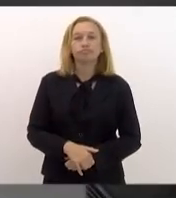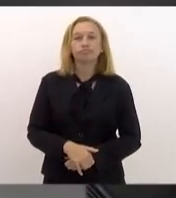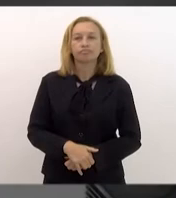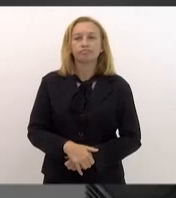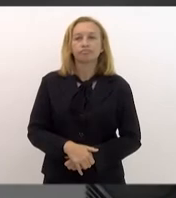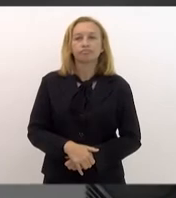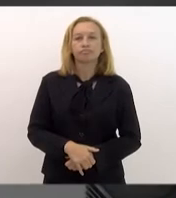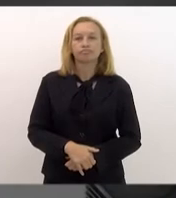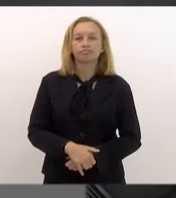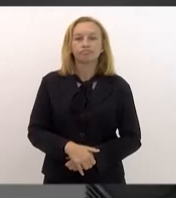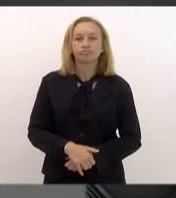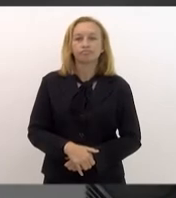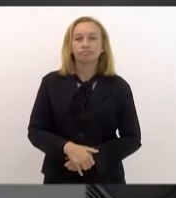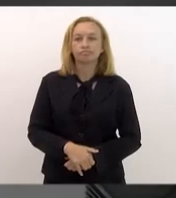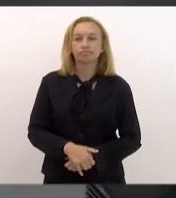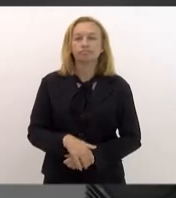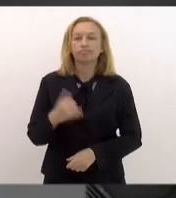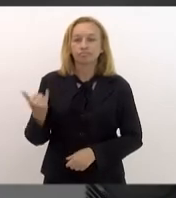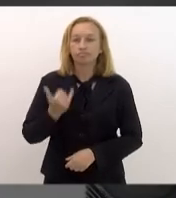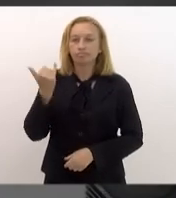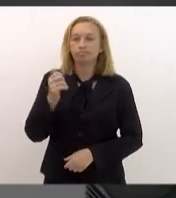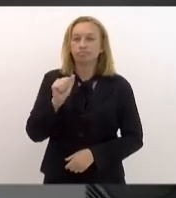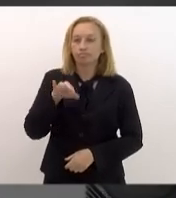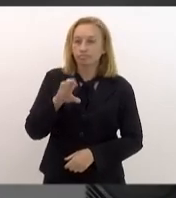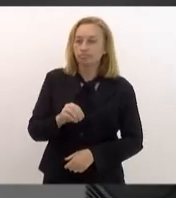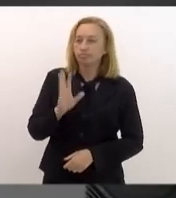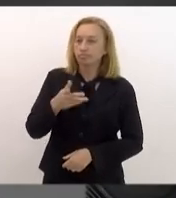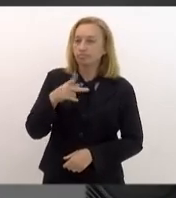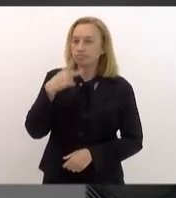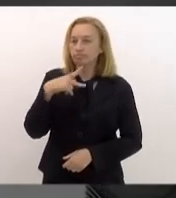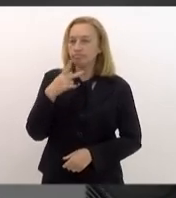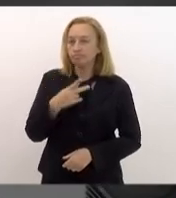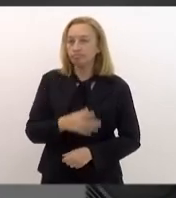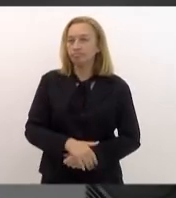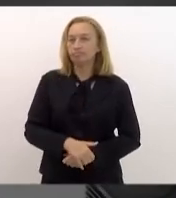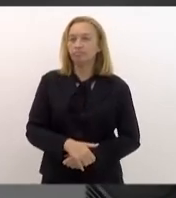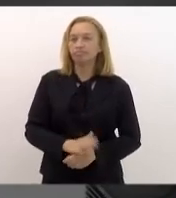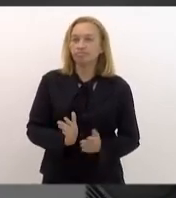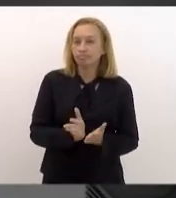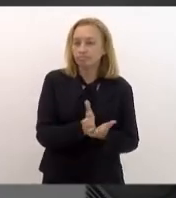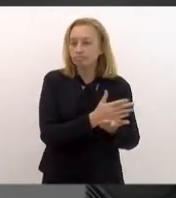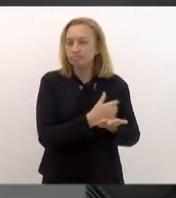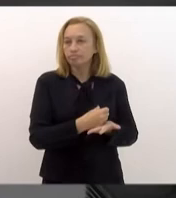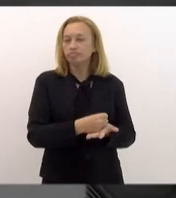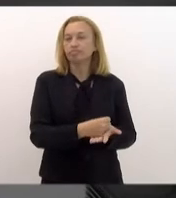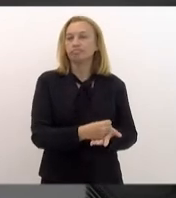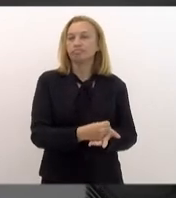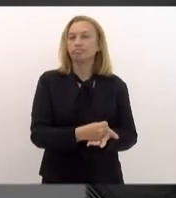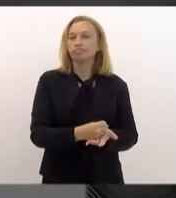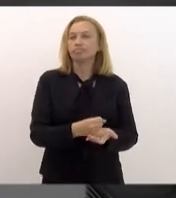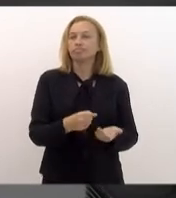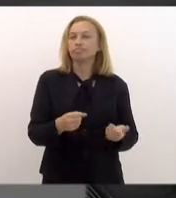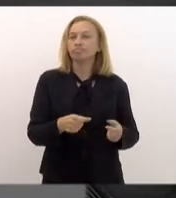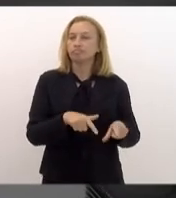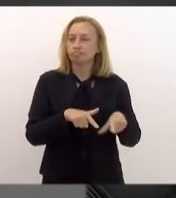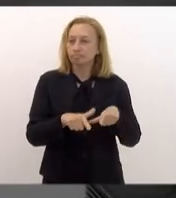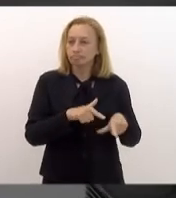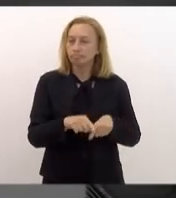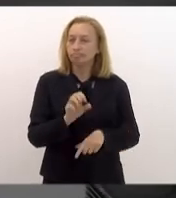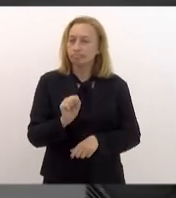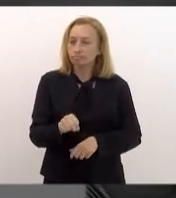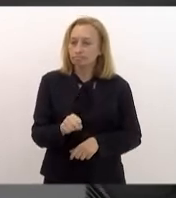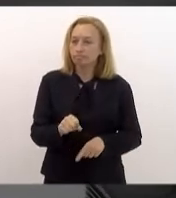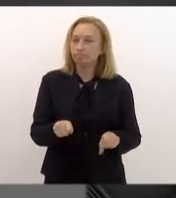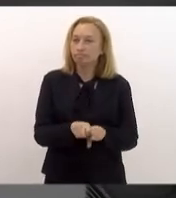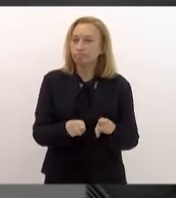parte da importância do arco, nós já falamos. A questão de arrecadação gera também. O emprego gera.